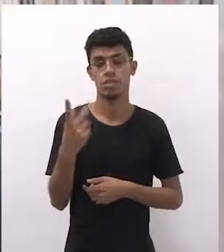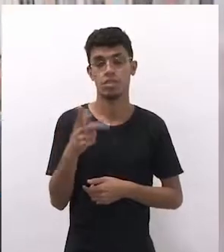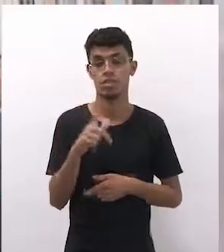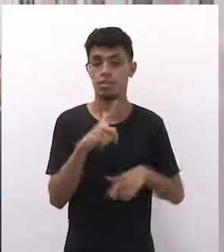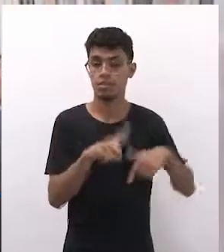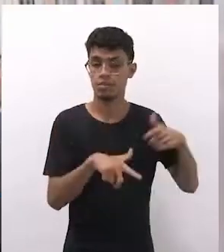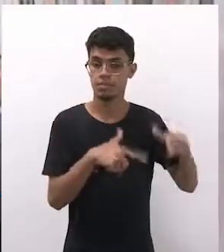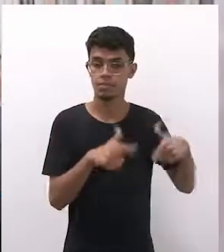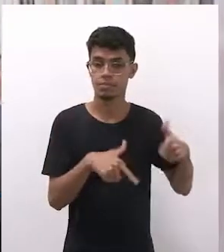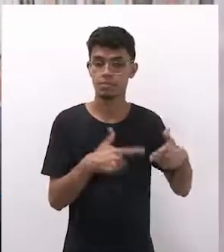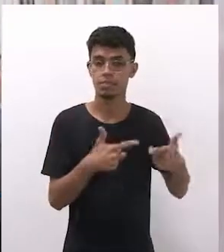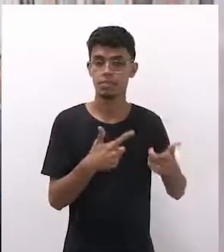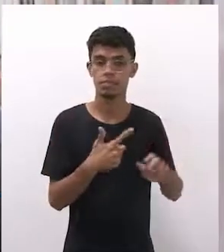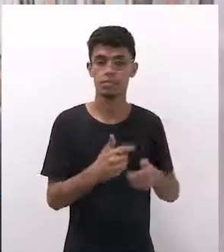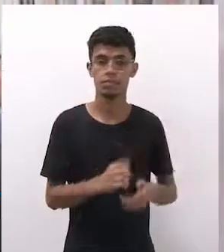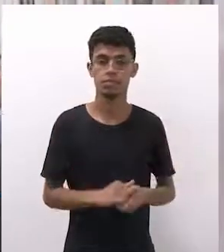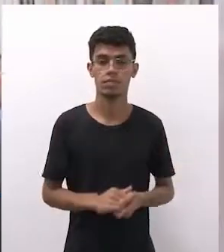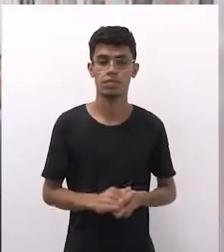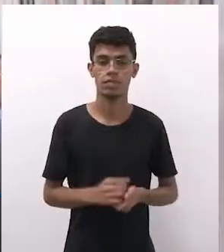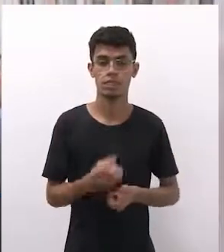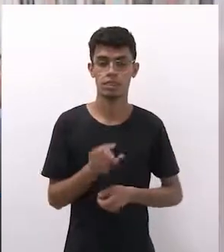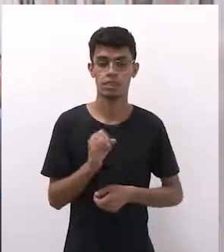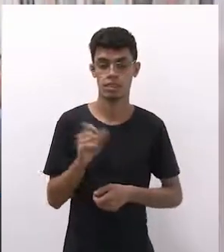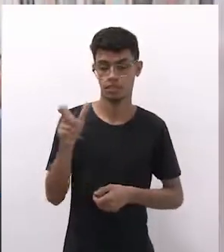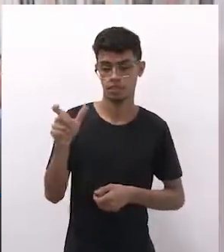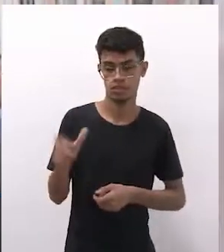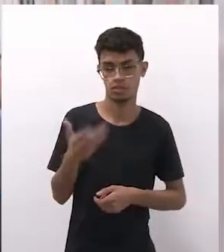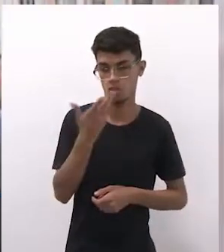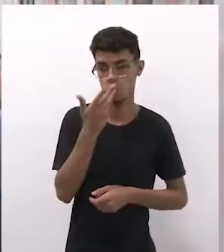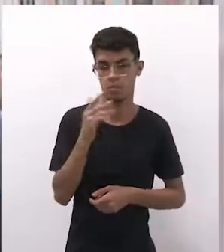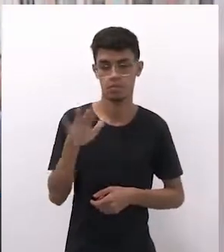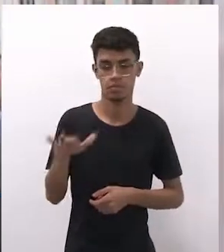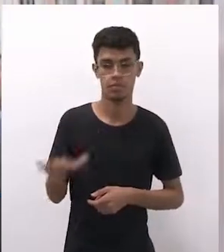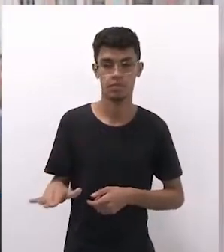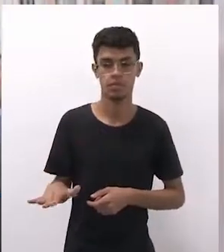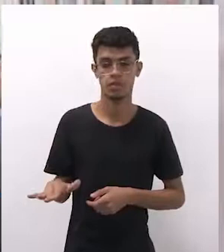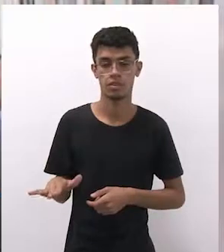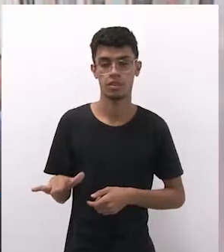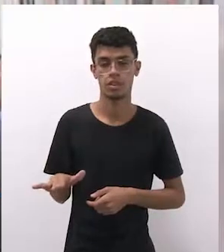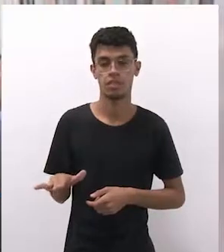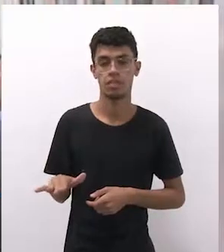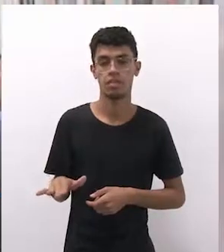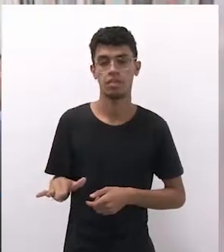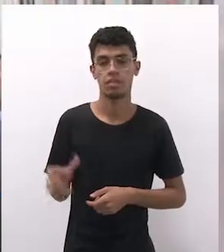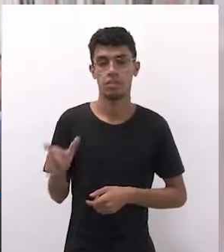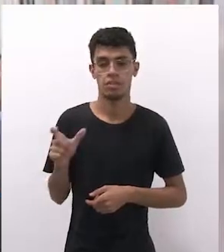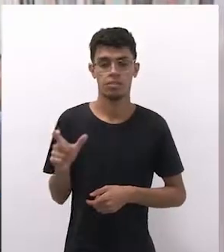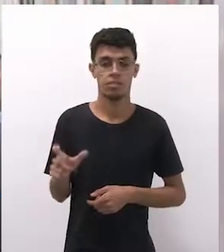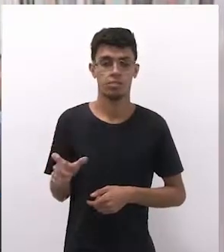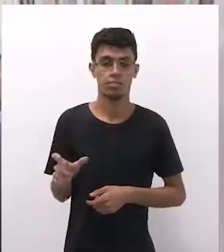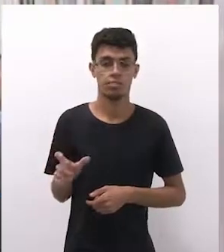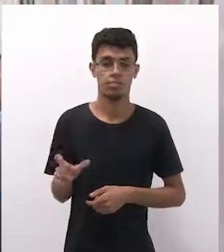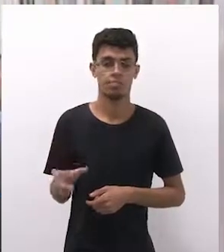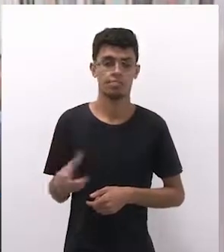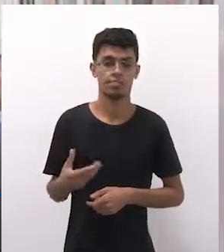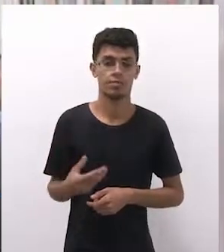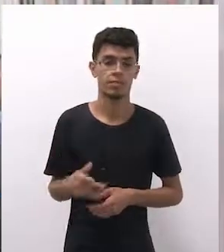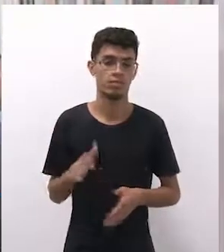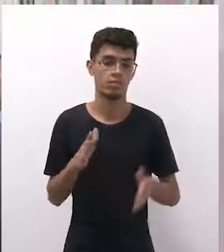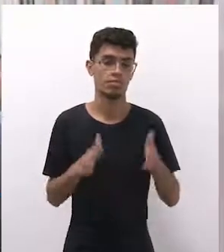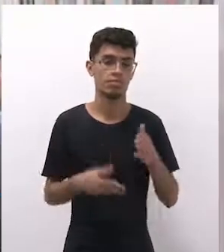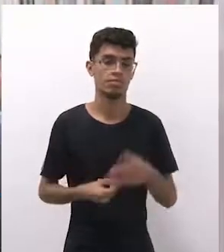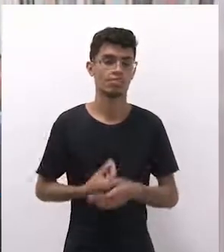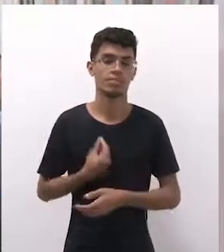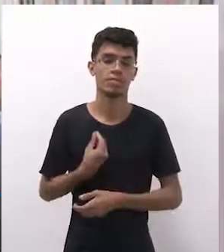né? Porque se esse menino ele é uma criança e ele está numa situação de